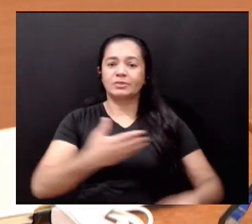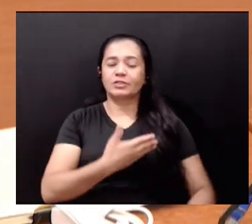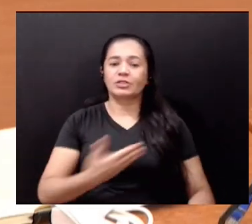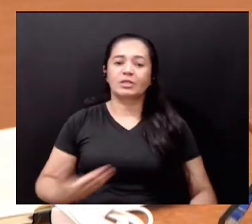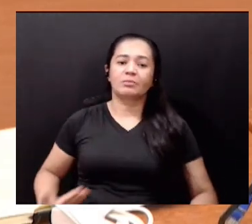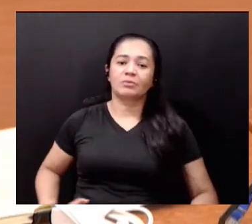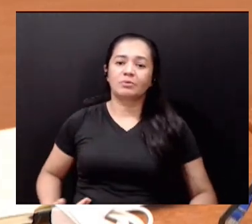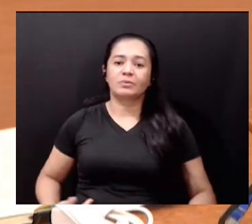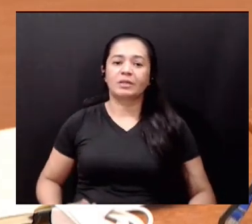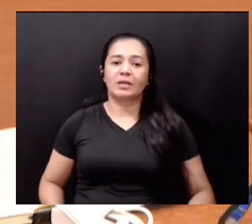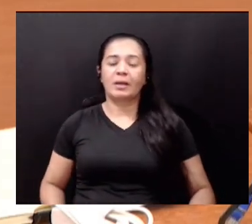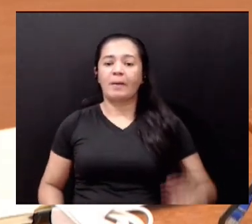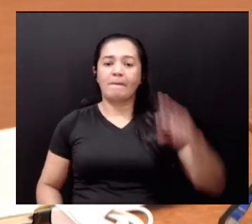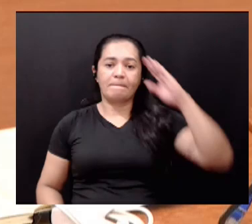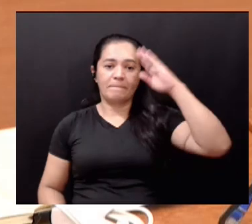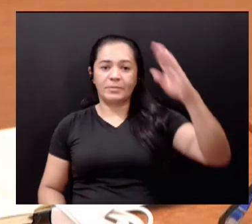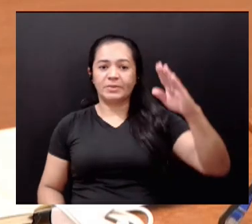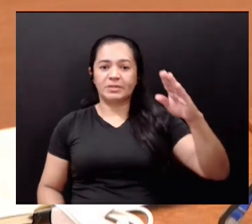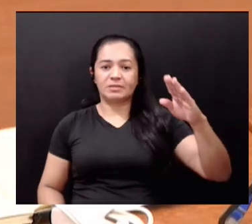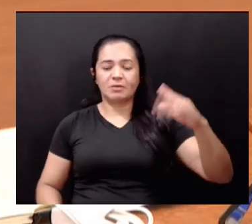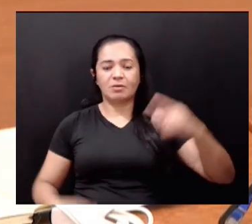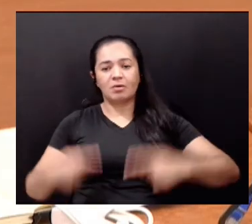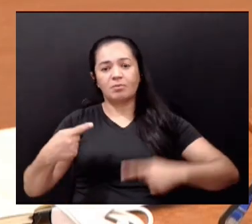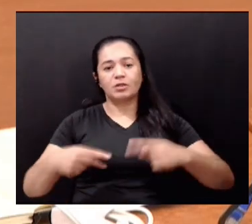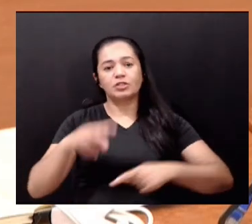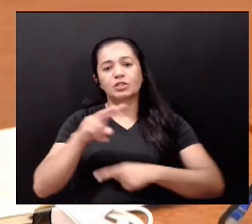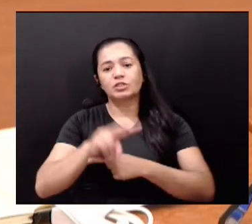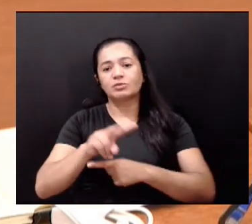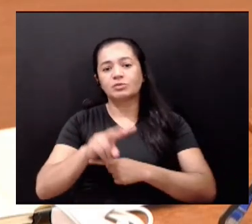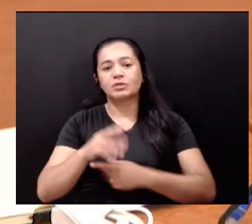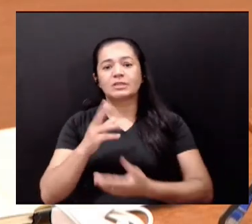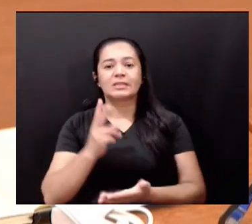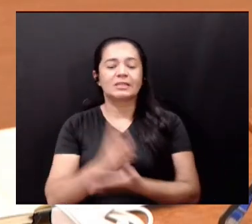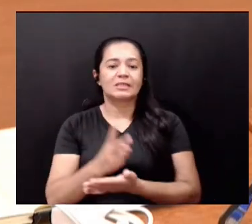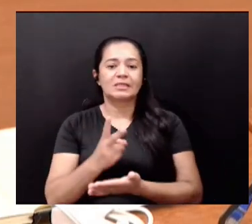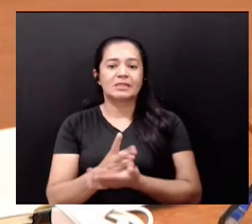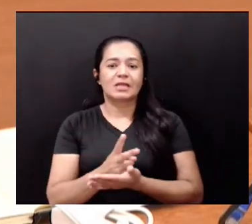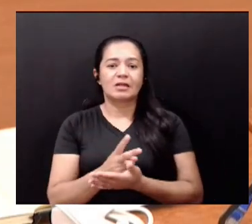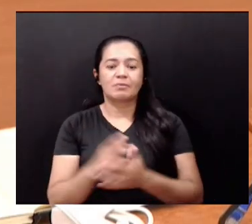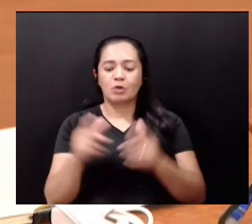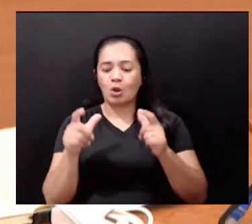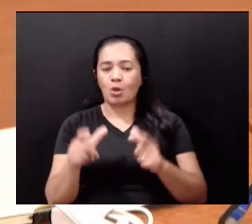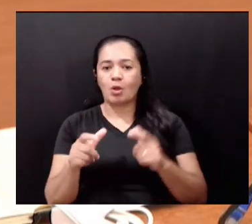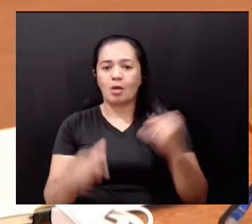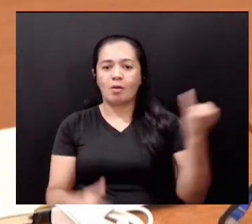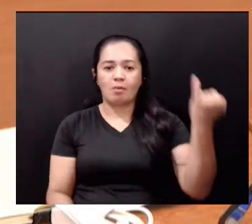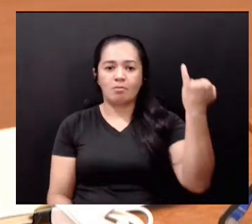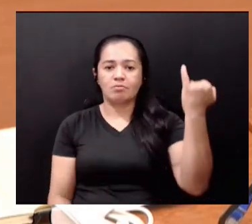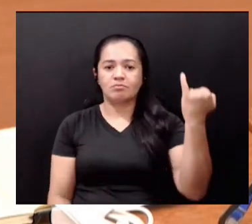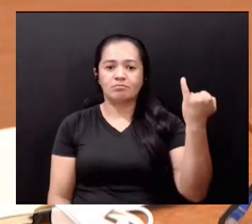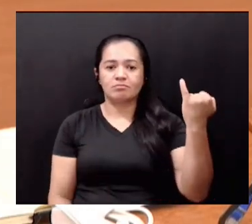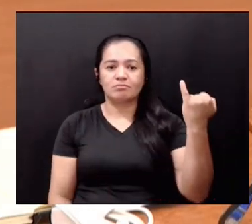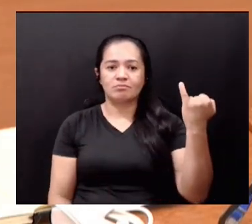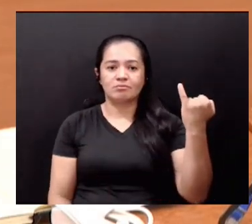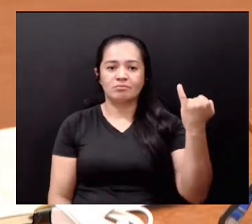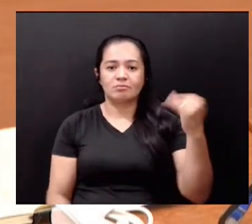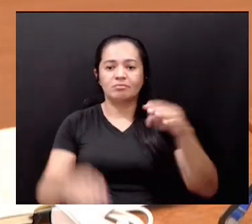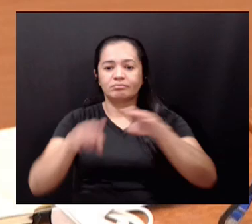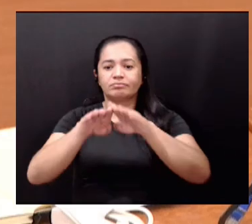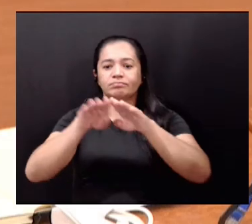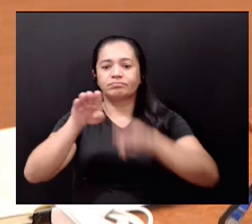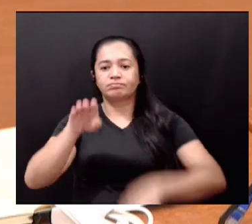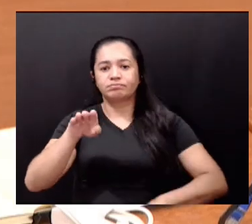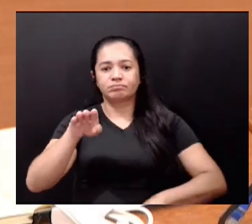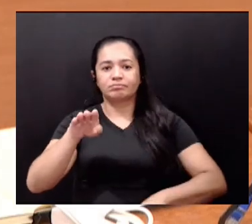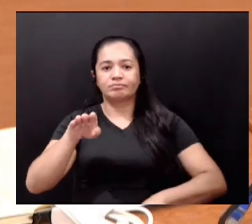de proteção, elas sempre ocuparam um espaço importante para a redução das desigualdades. Muito insuficiente,